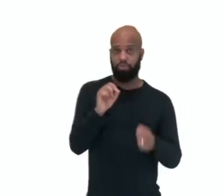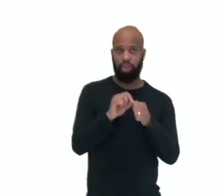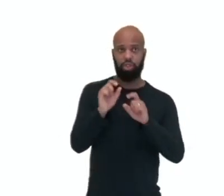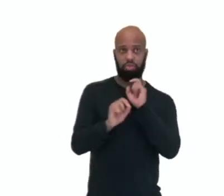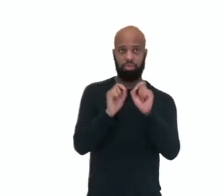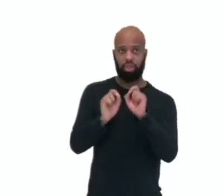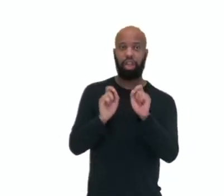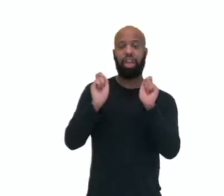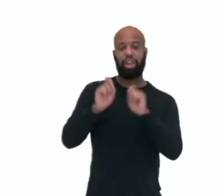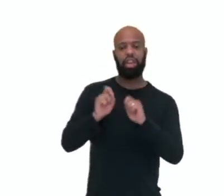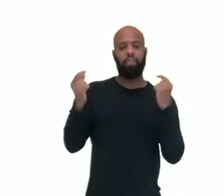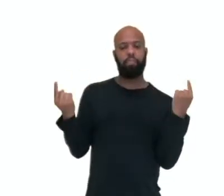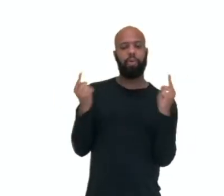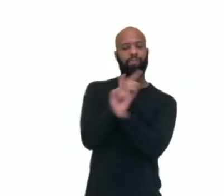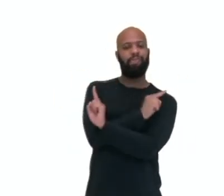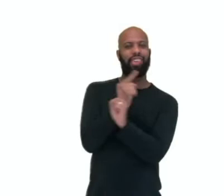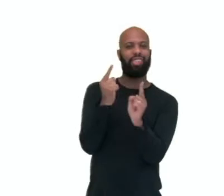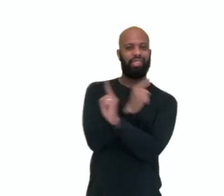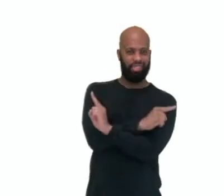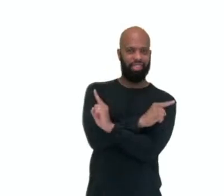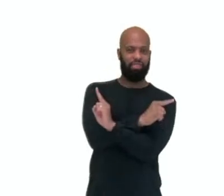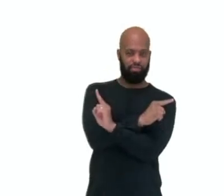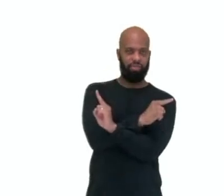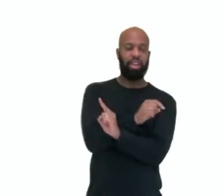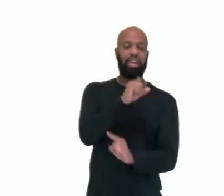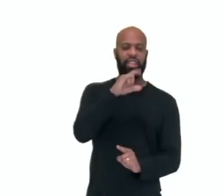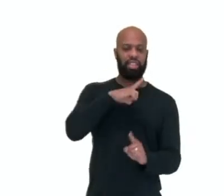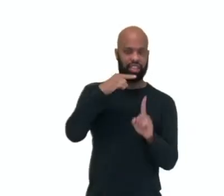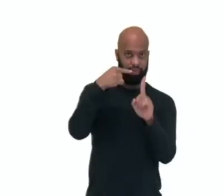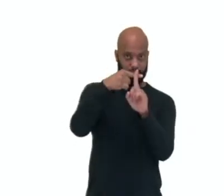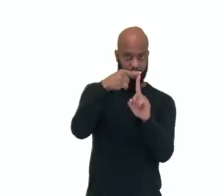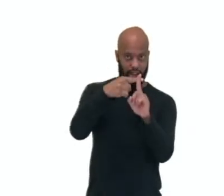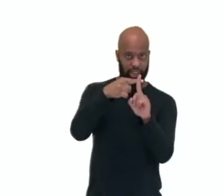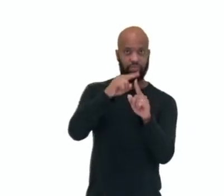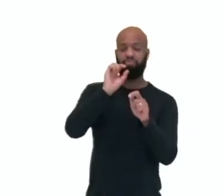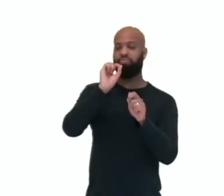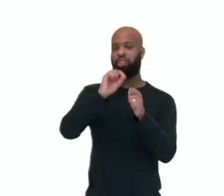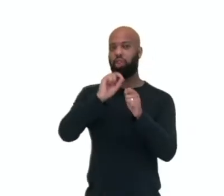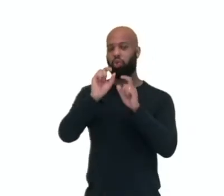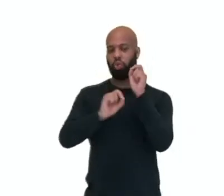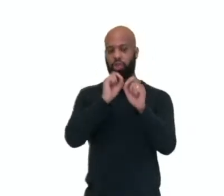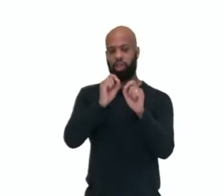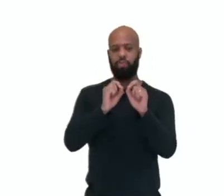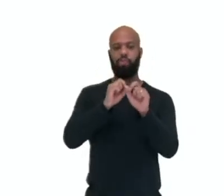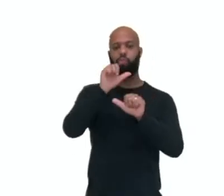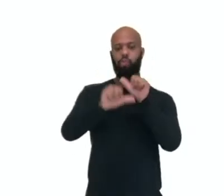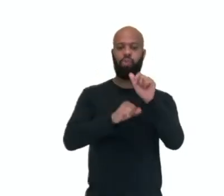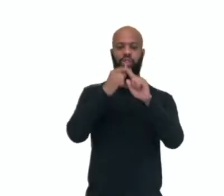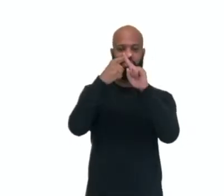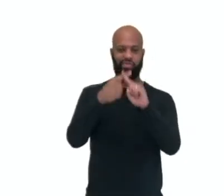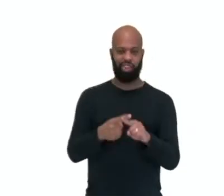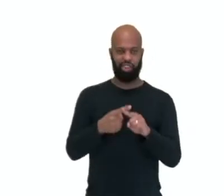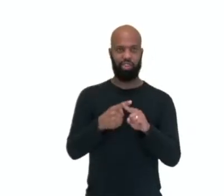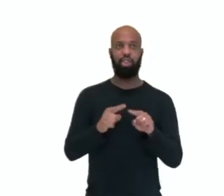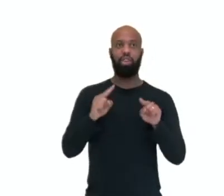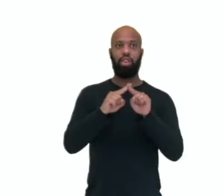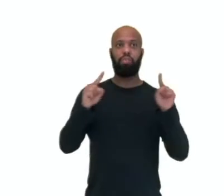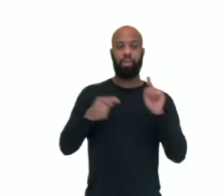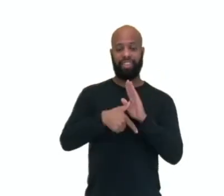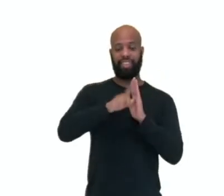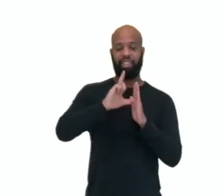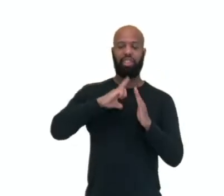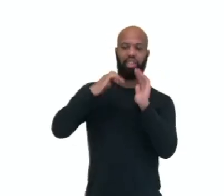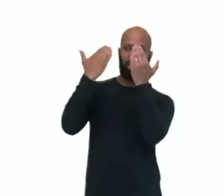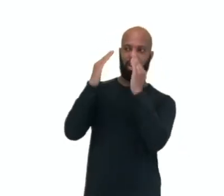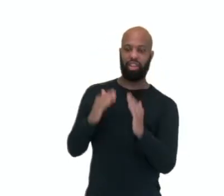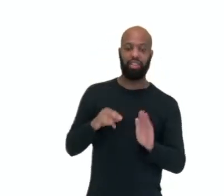vamos fazer a operação inversa. Então, tá somando, eu vou fazer multiplicando. Mas antes disso, vamos analisar